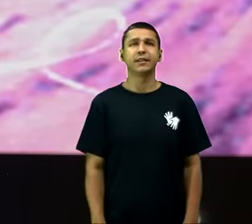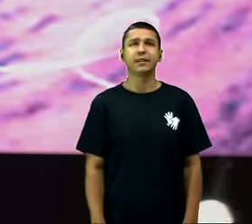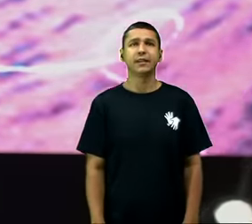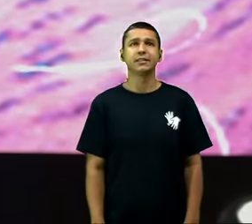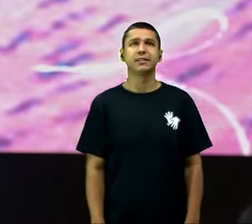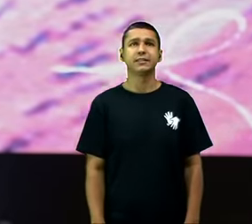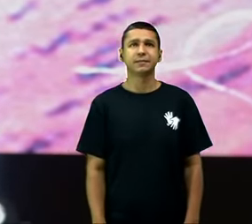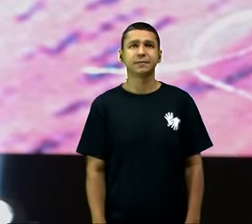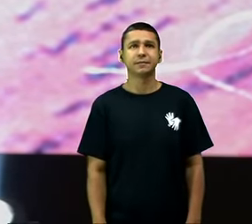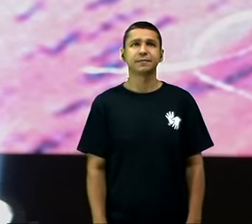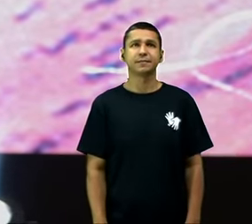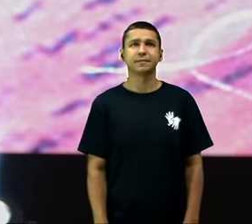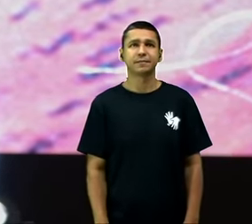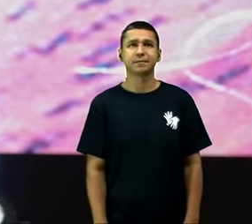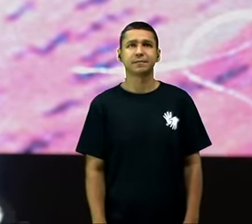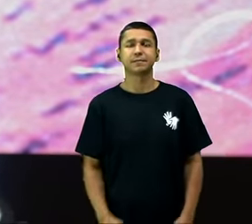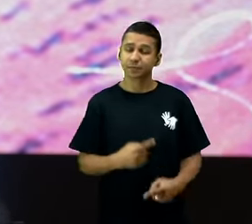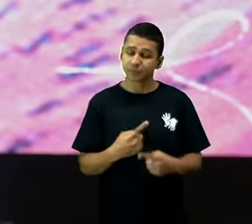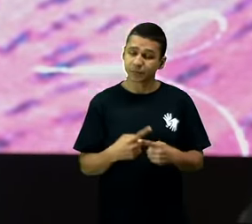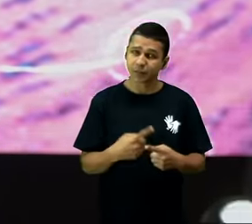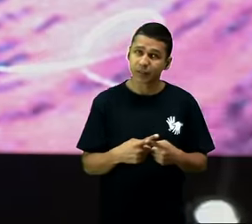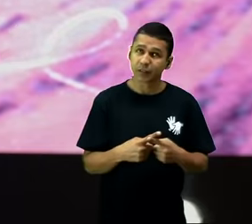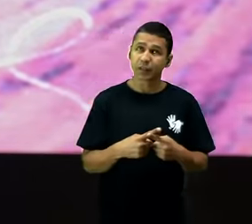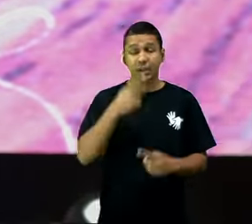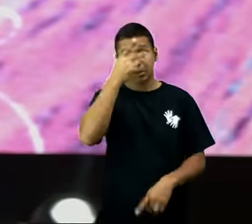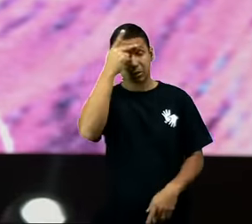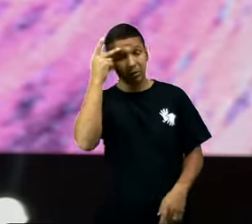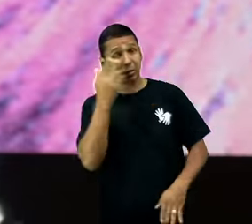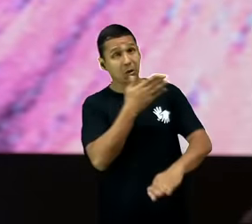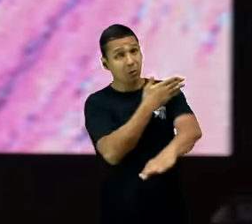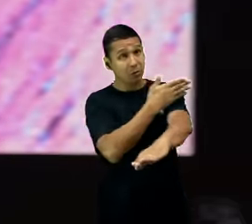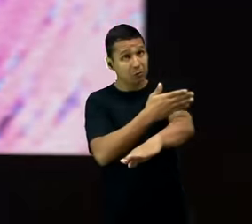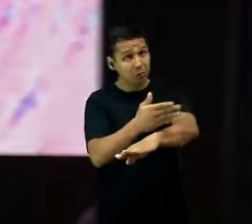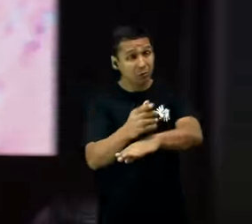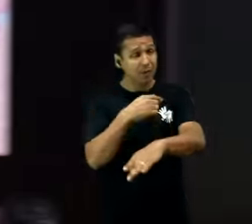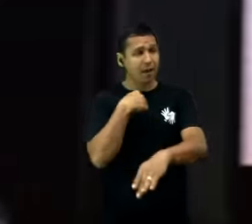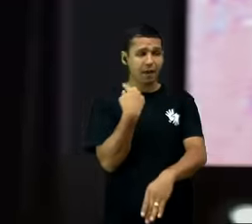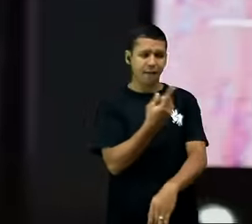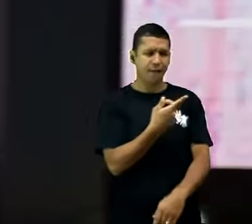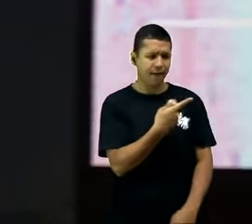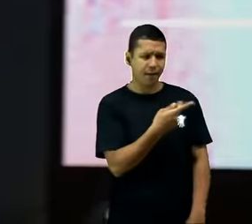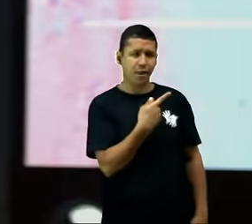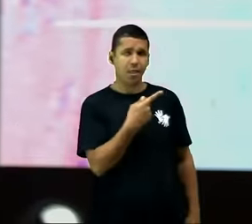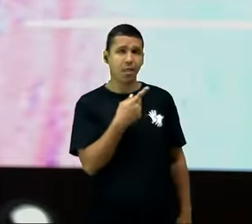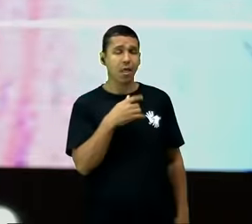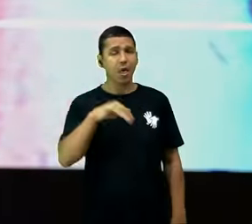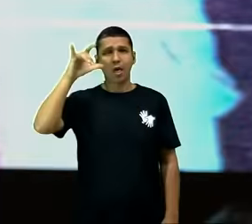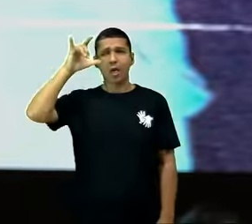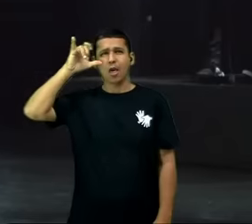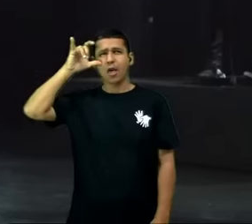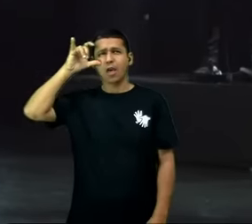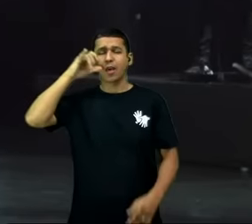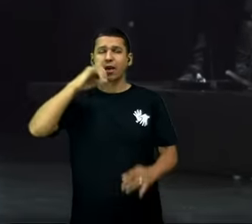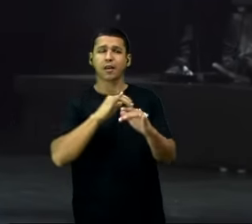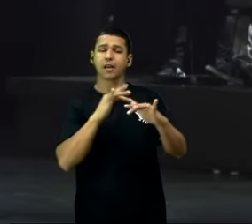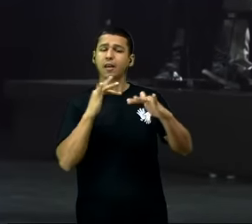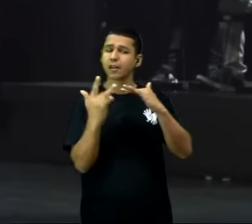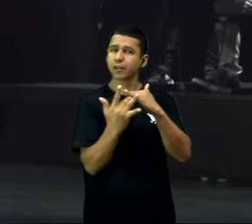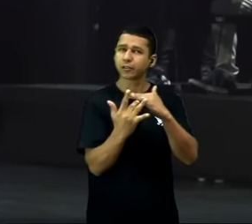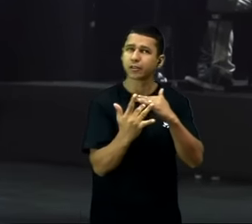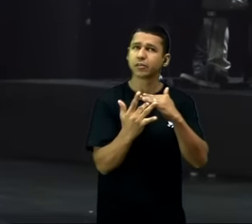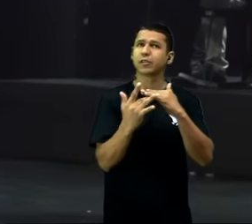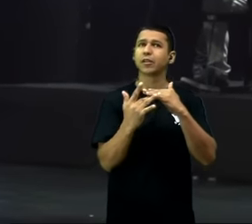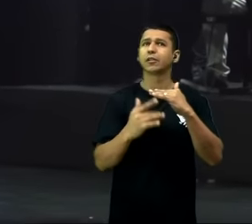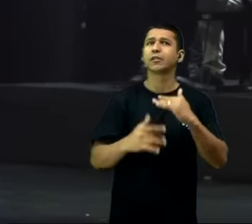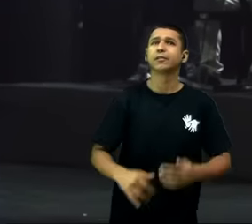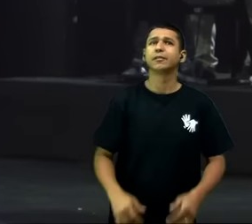É porque as pessoas acostumam a ver a gente só na rede social, só o pastor Felipe do